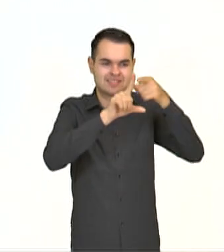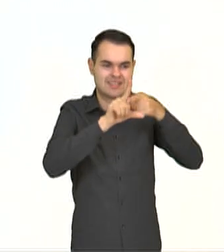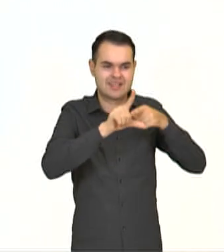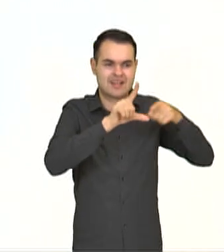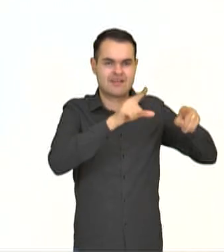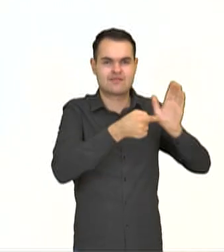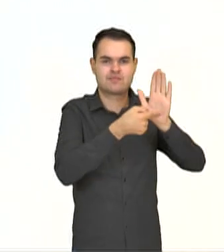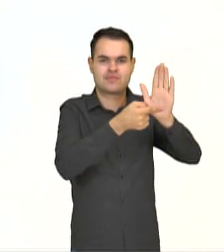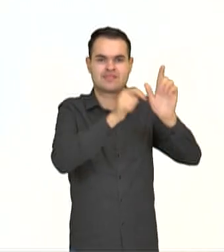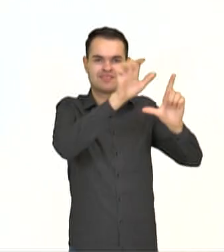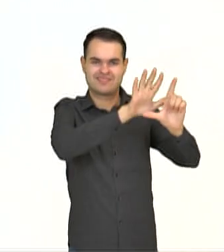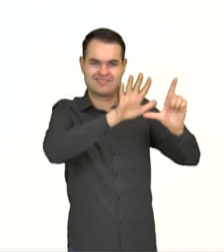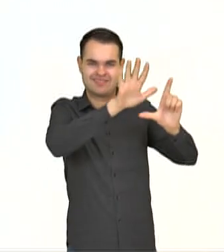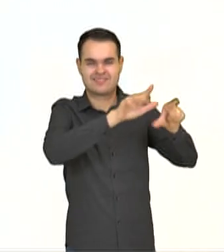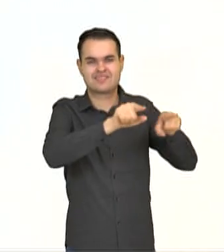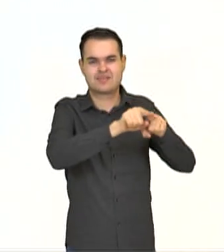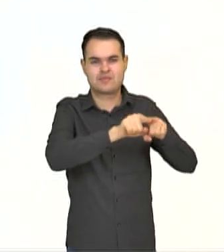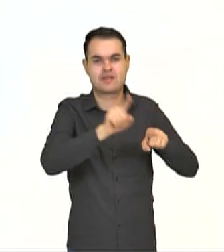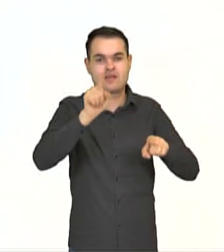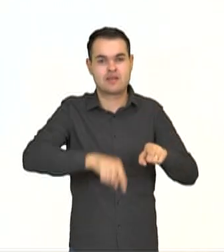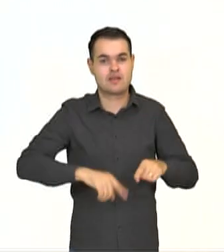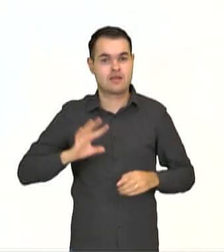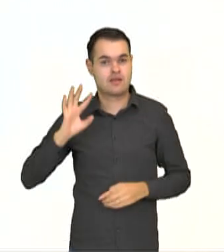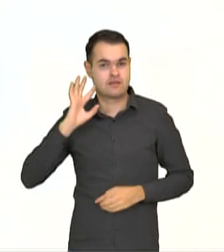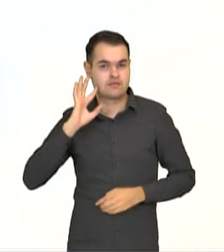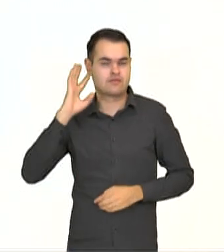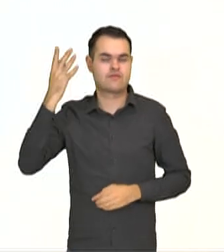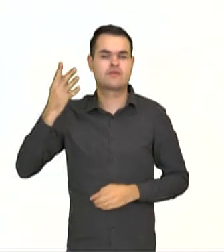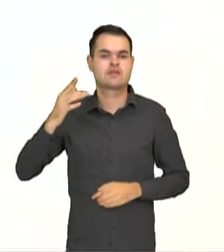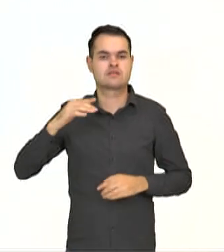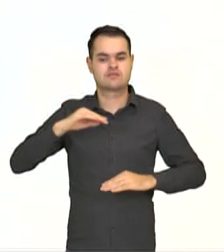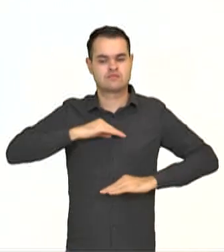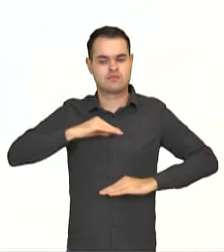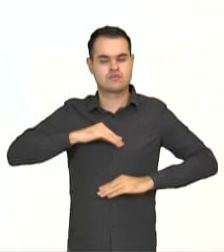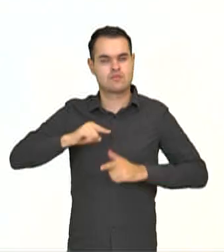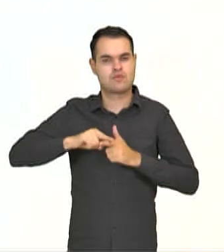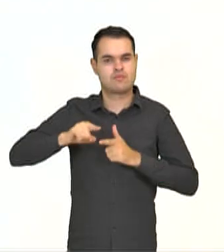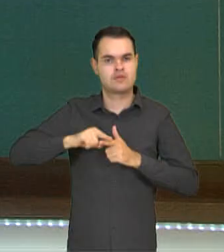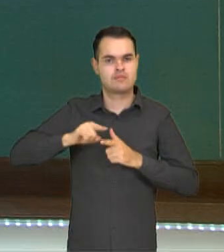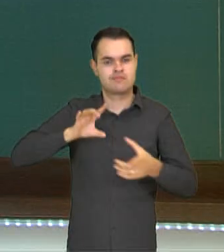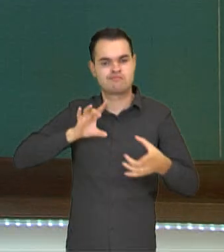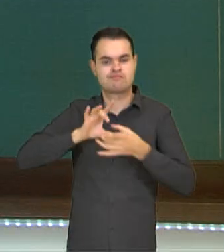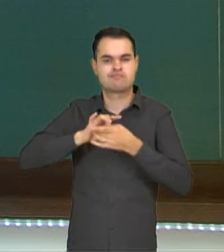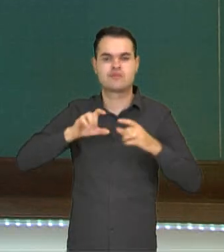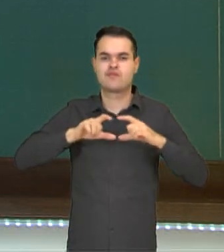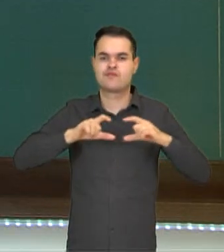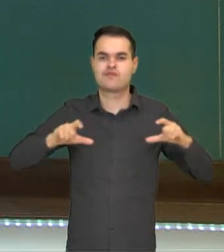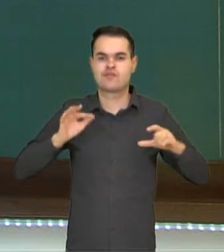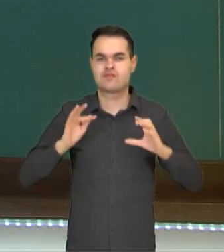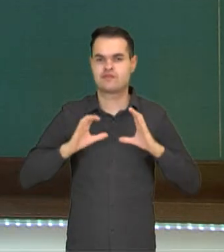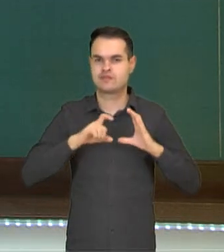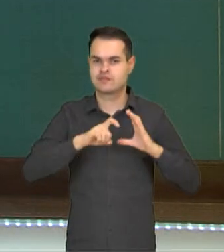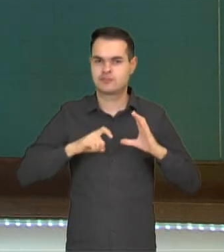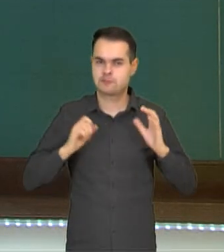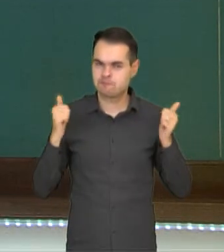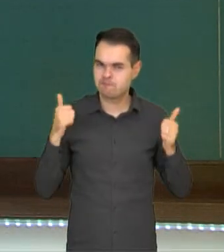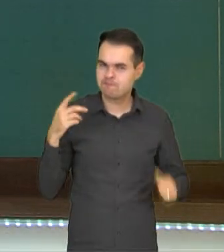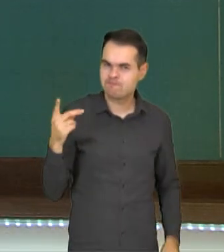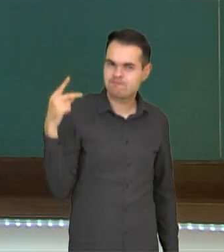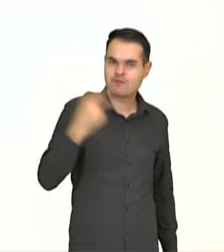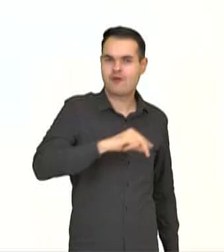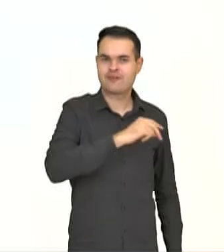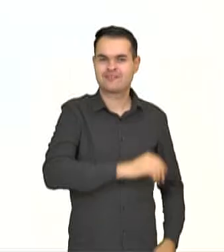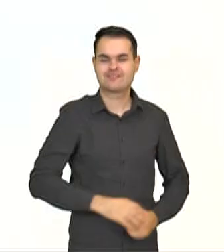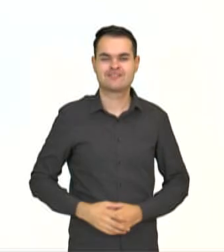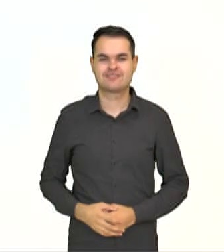tá bom? Resolver situações problema que envolvam aí uma função afim, beleza? Então, bora lá!